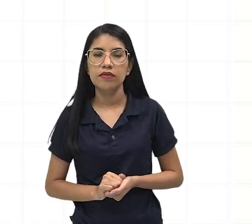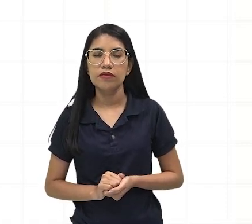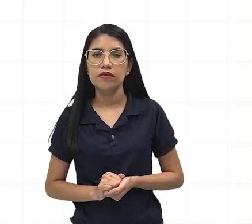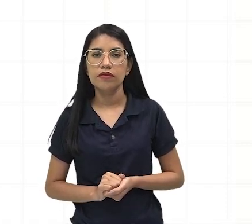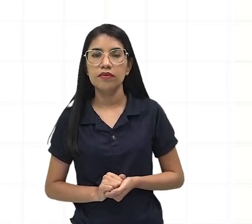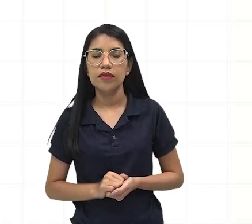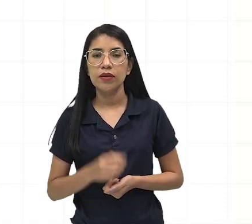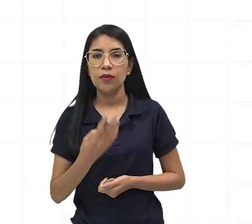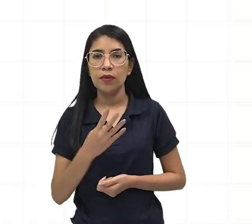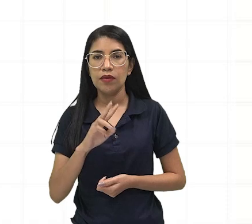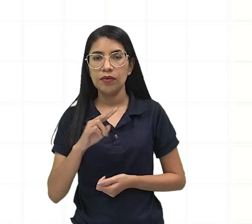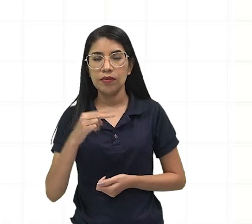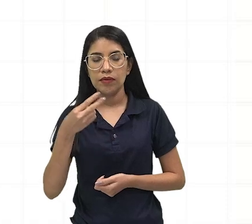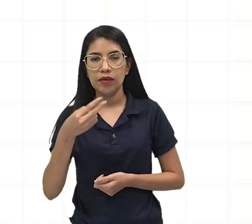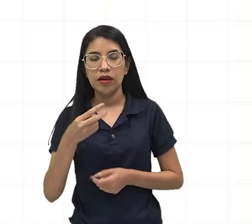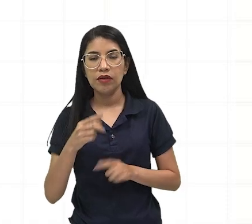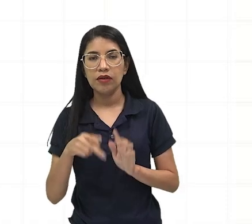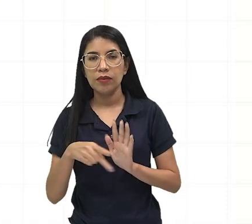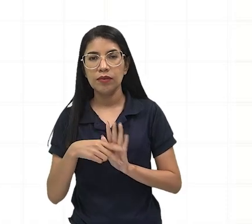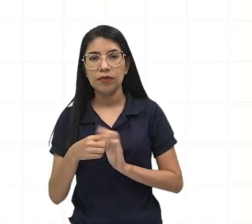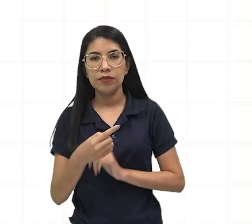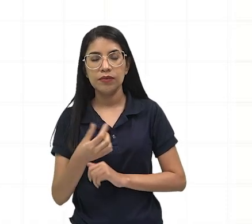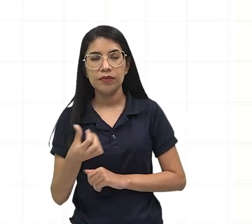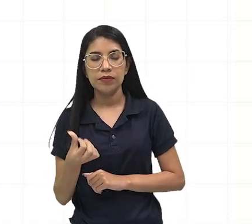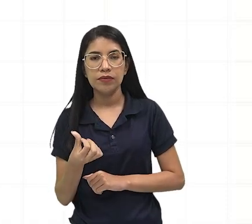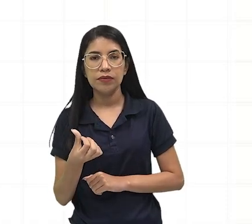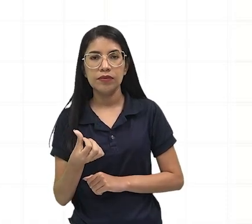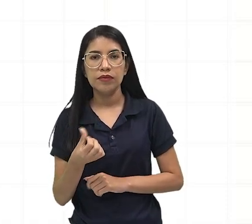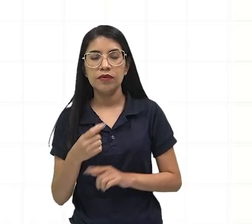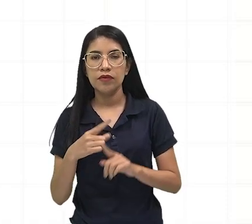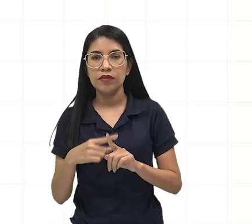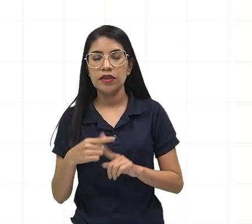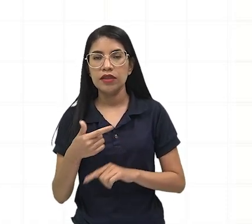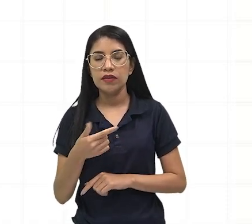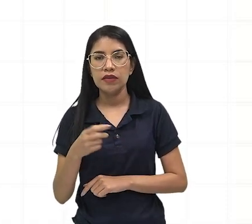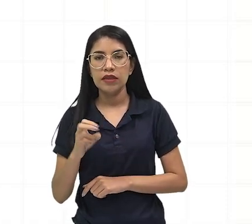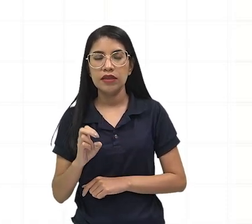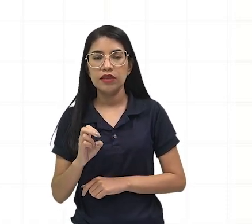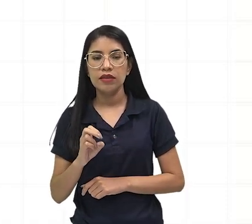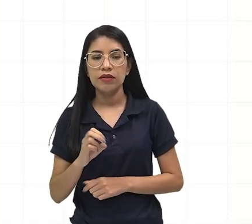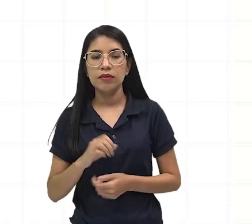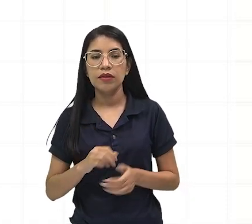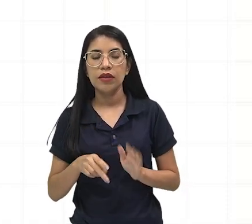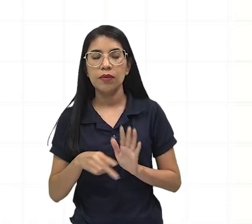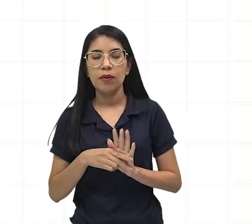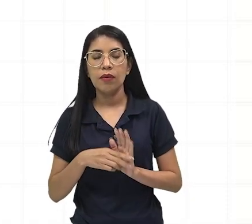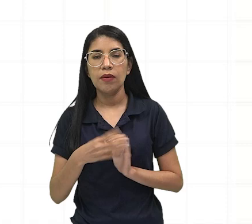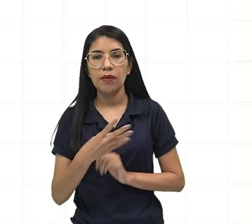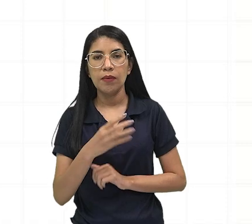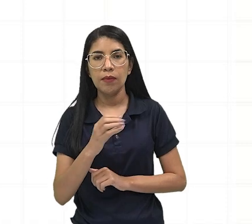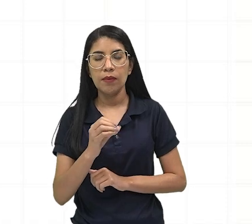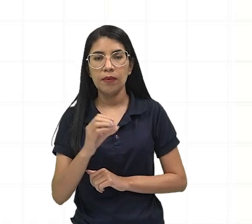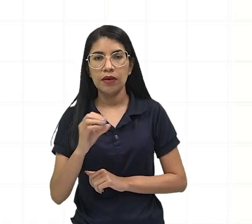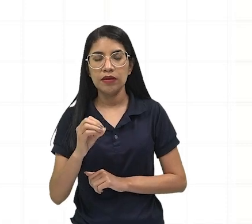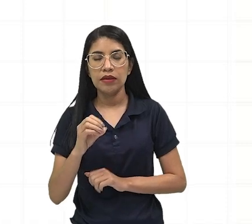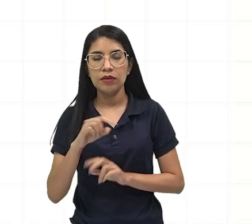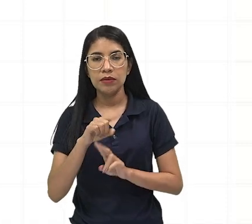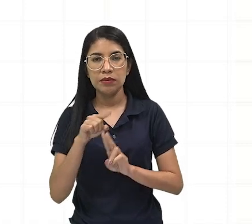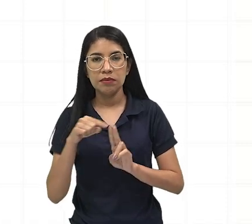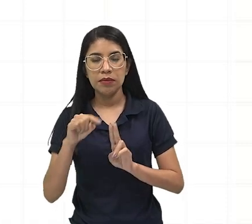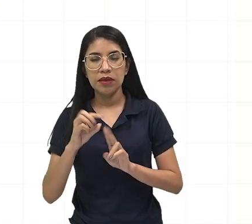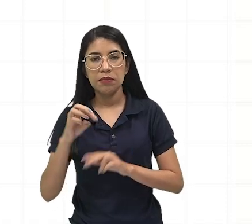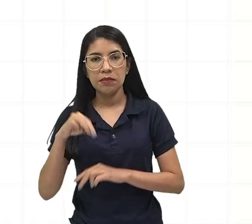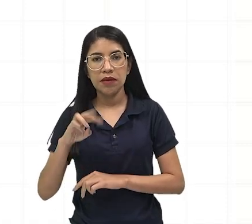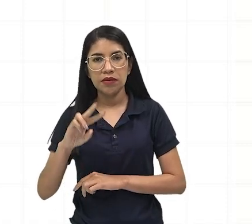Então, 4 ao quadrado é 16, vezes 25, 400 π metros quadrados.